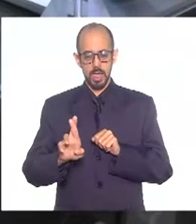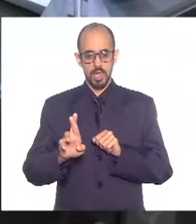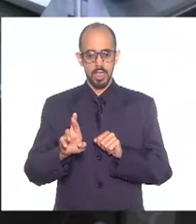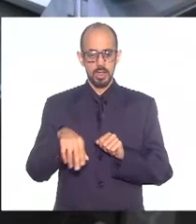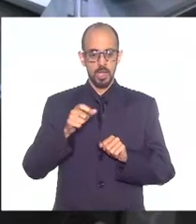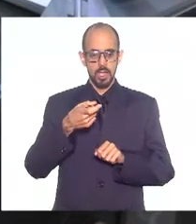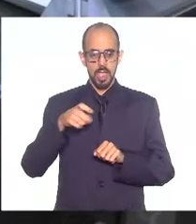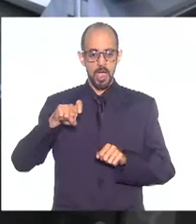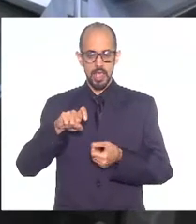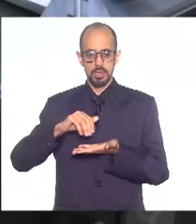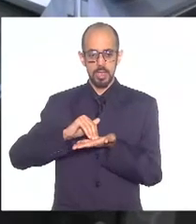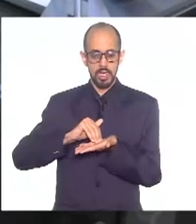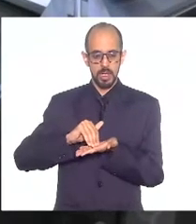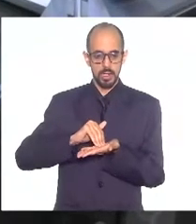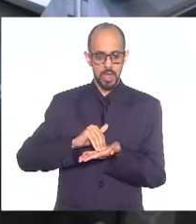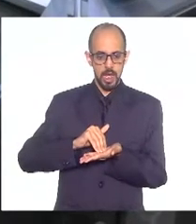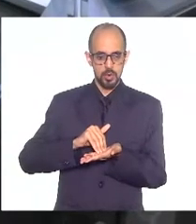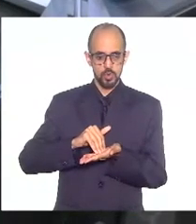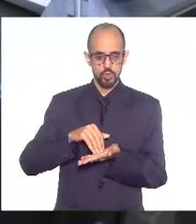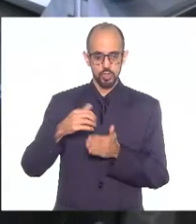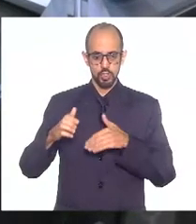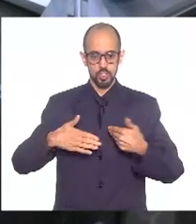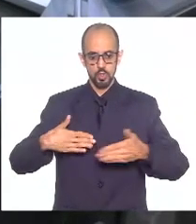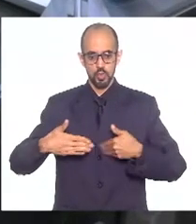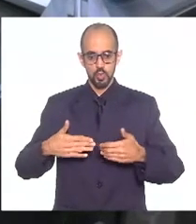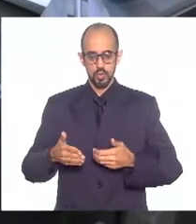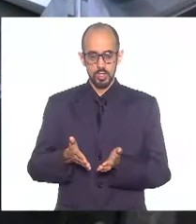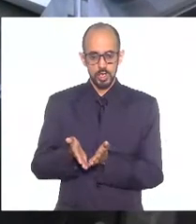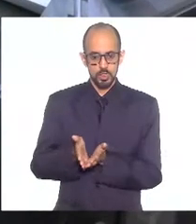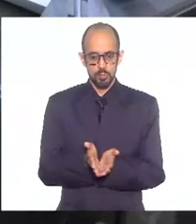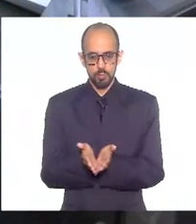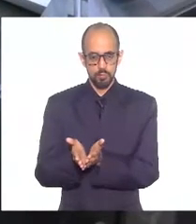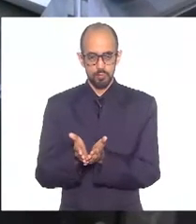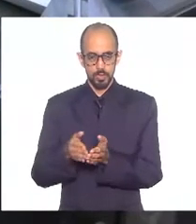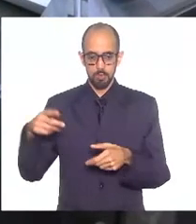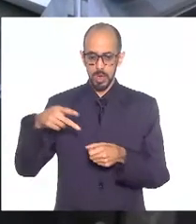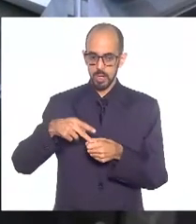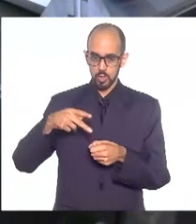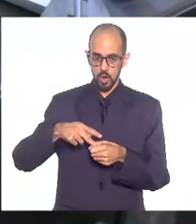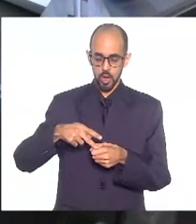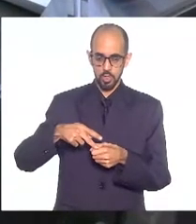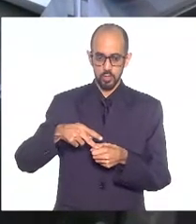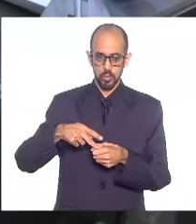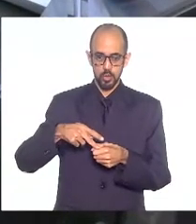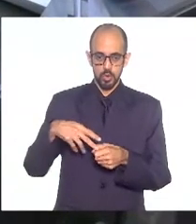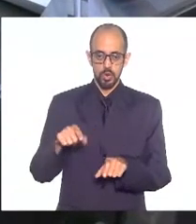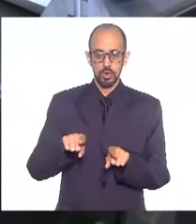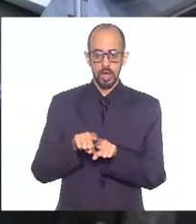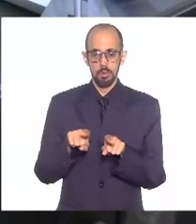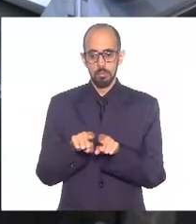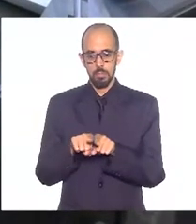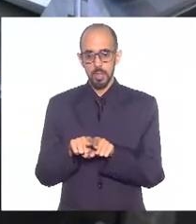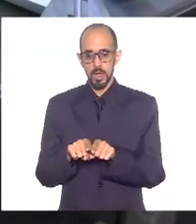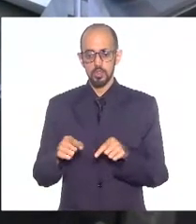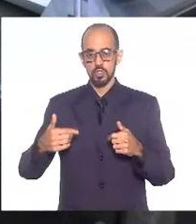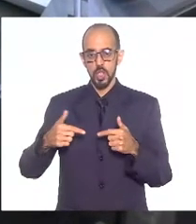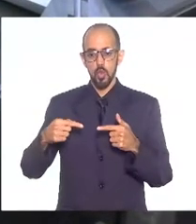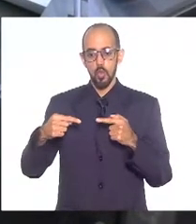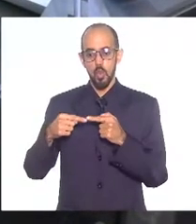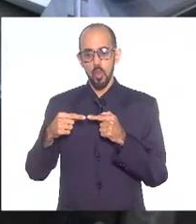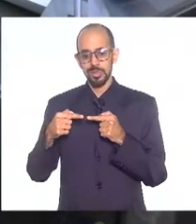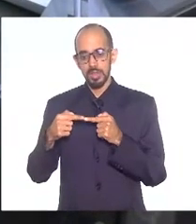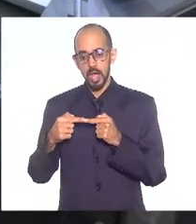Indústria Naval e Petróleo, sobre o marco regulatório do gás e sua correlação com a